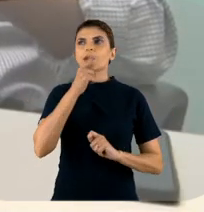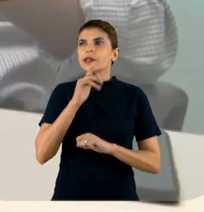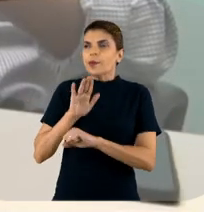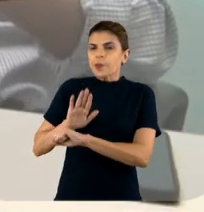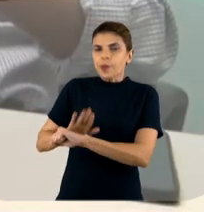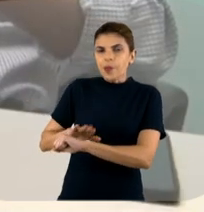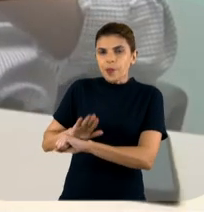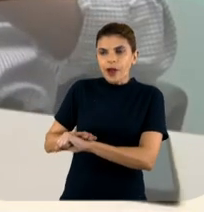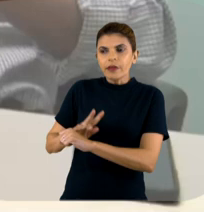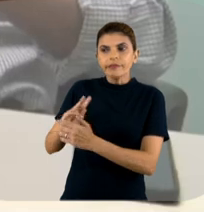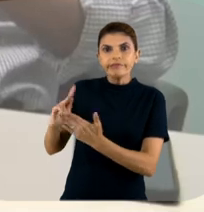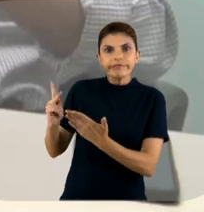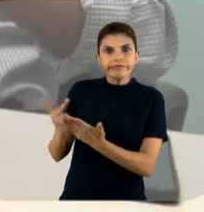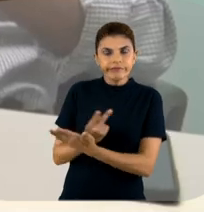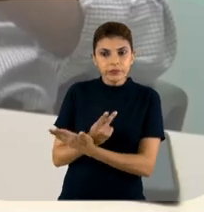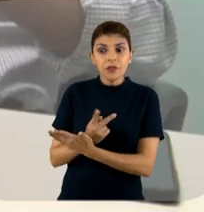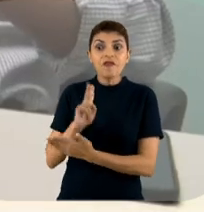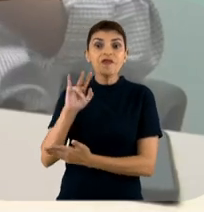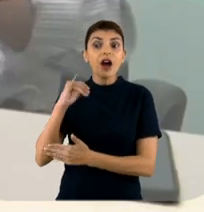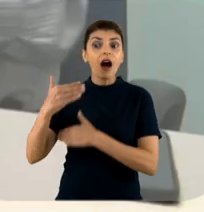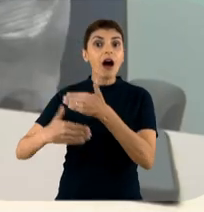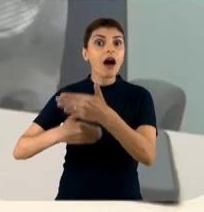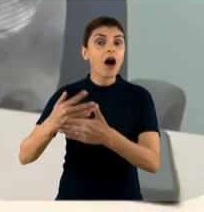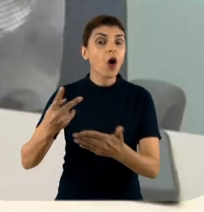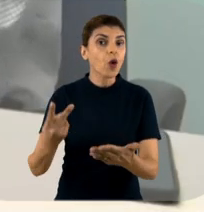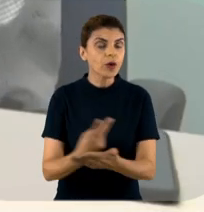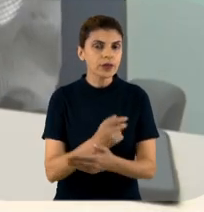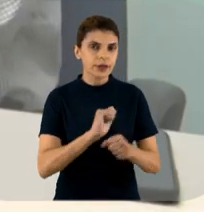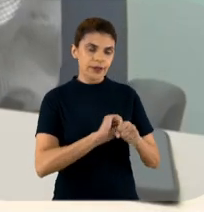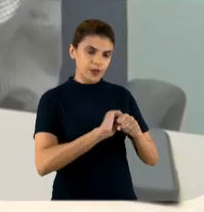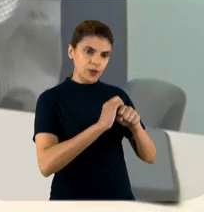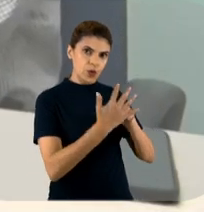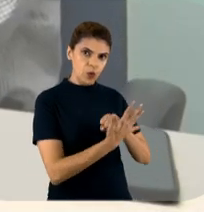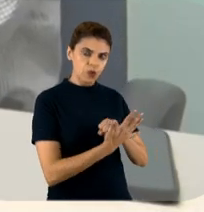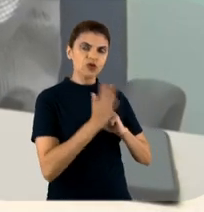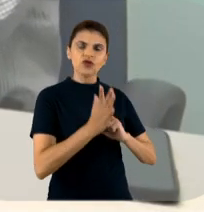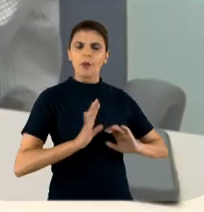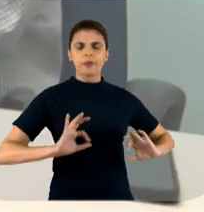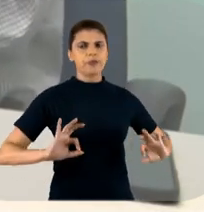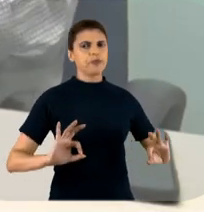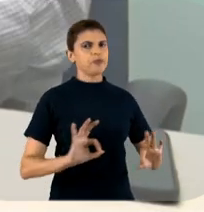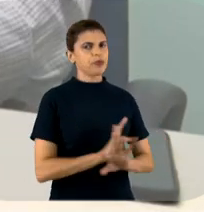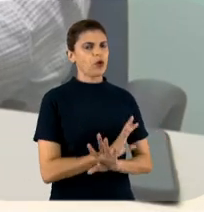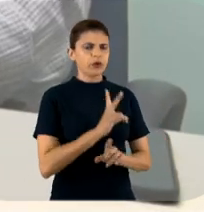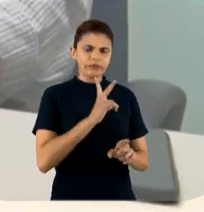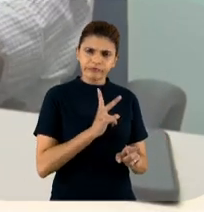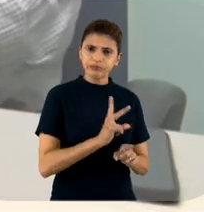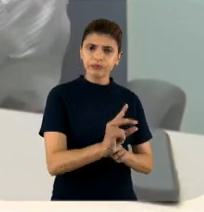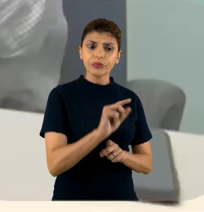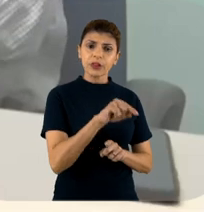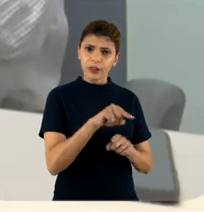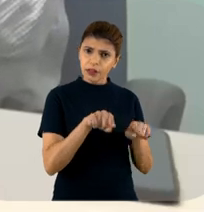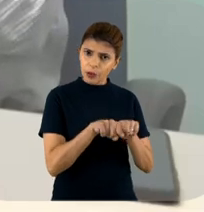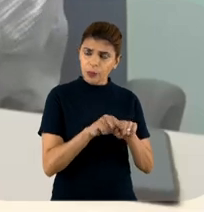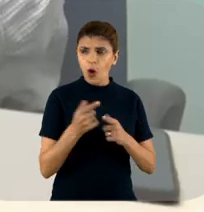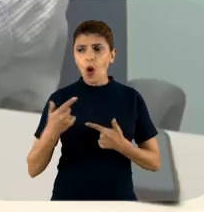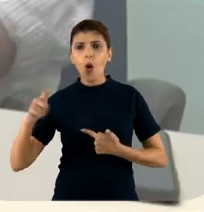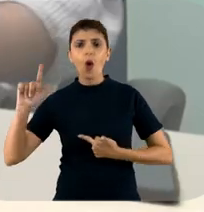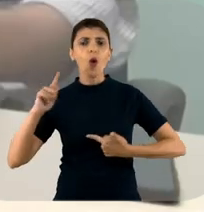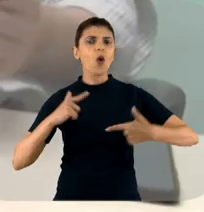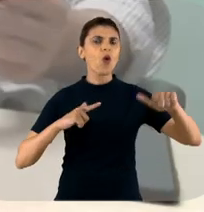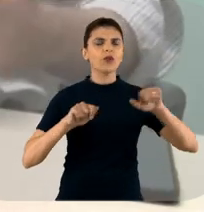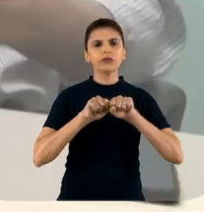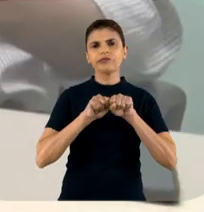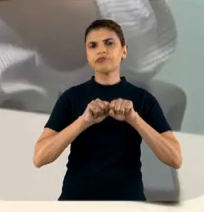eh desse momento desse Episódio independente do que vá acontecer em relação ao coronavírus mas já prontos para enfrentar não só essa mas